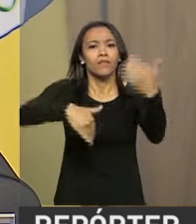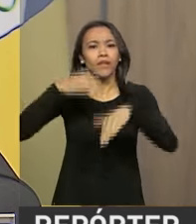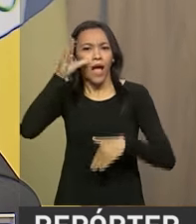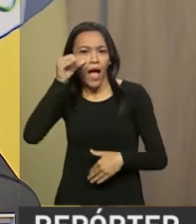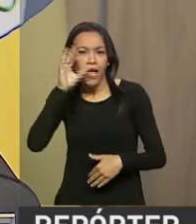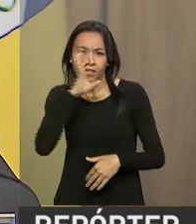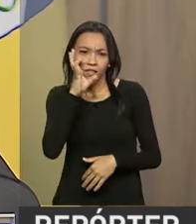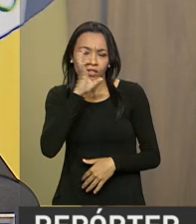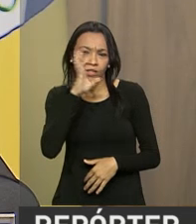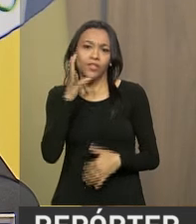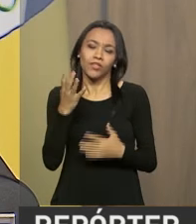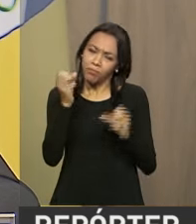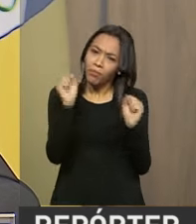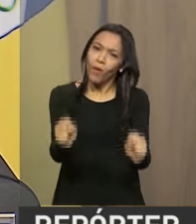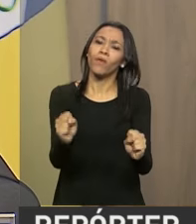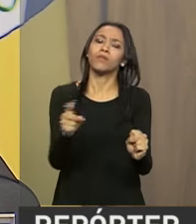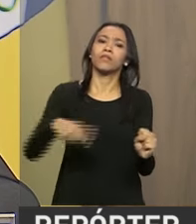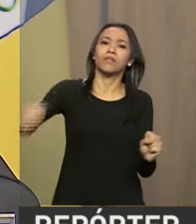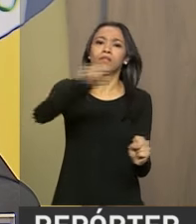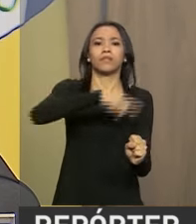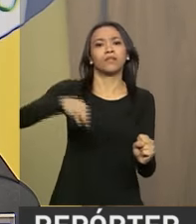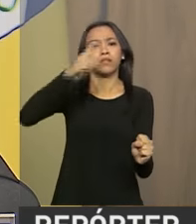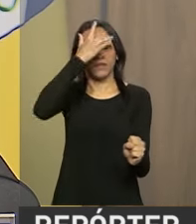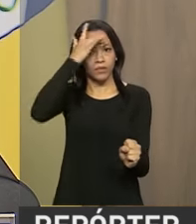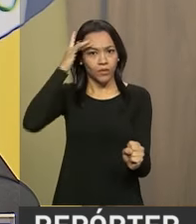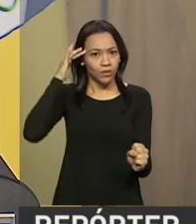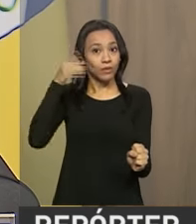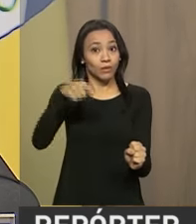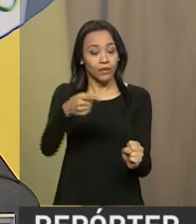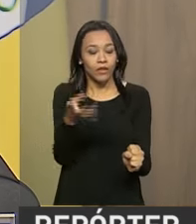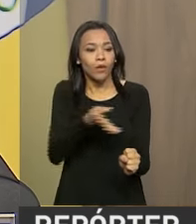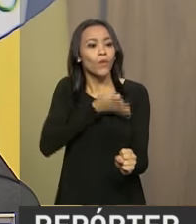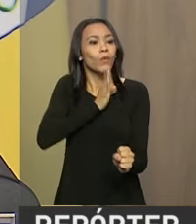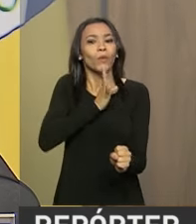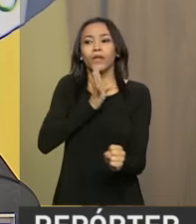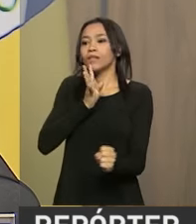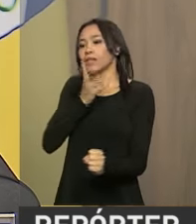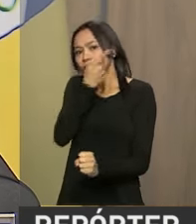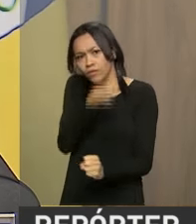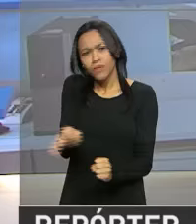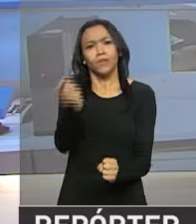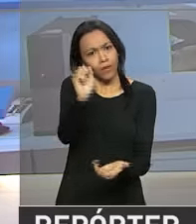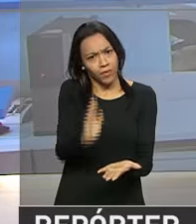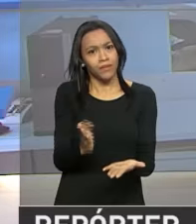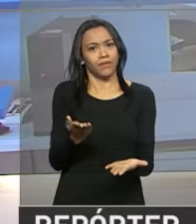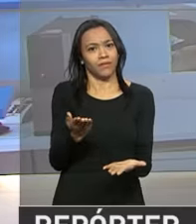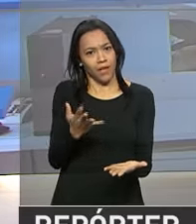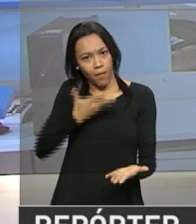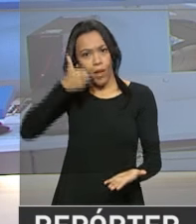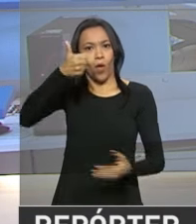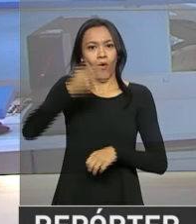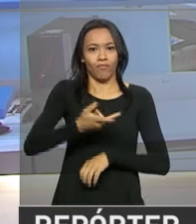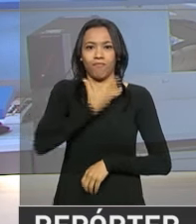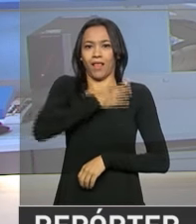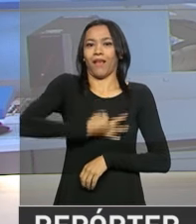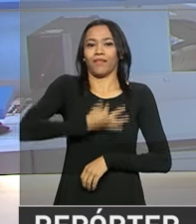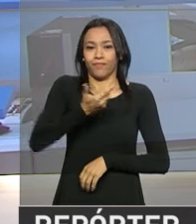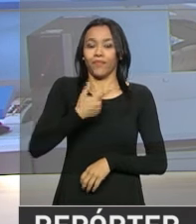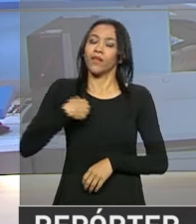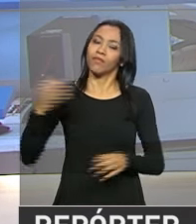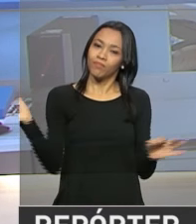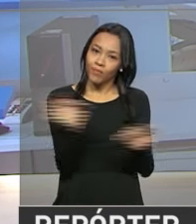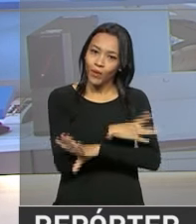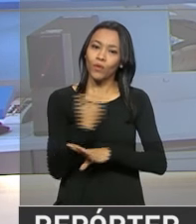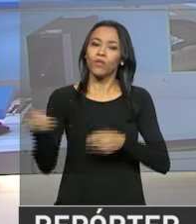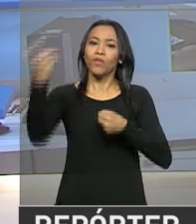que assistirão possam também praticar o esporte, conhecer e visitar o Brasil. Nós ficamos por aqui,